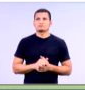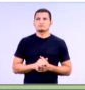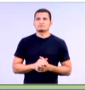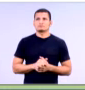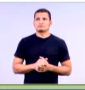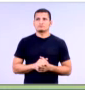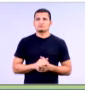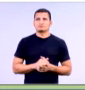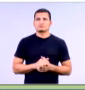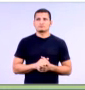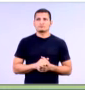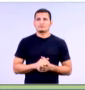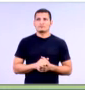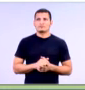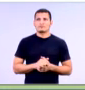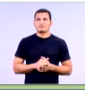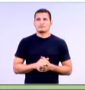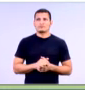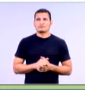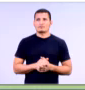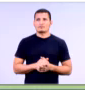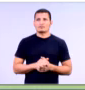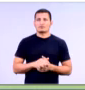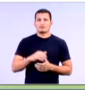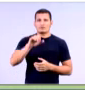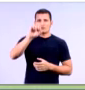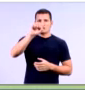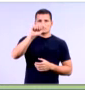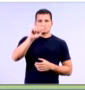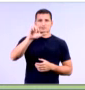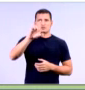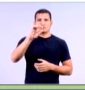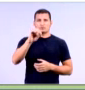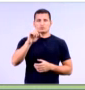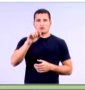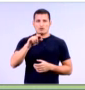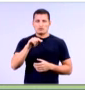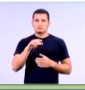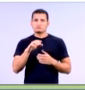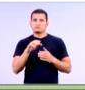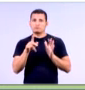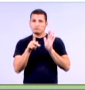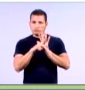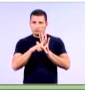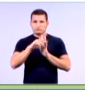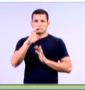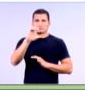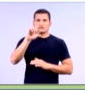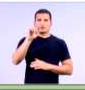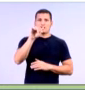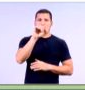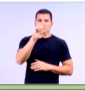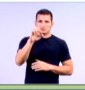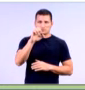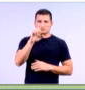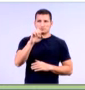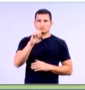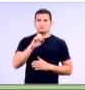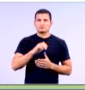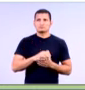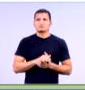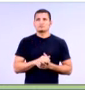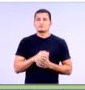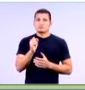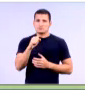o saldo, na verdade, o saldo é um atributo da classe conta corrente, né, professor? Sim, foi declarada